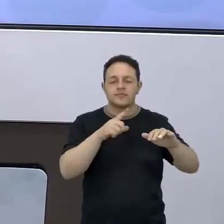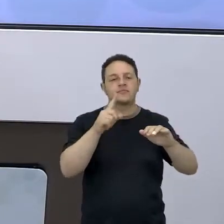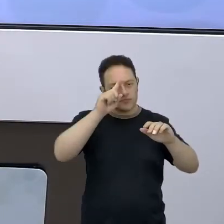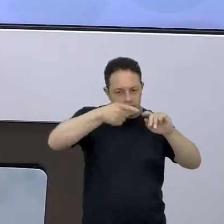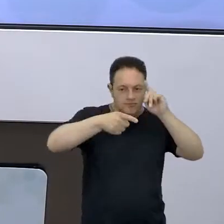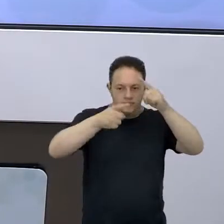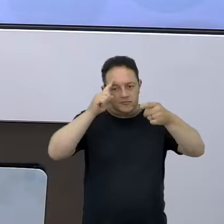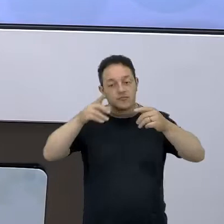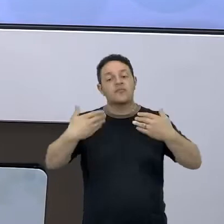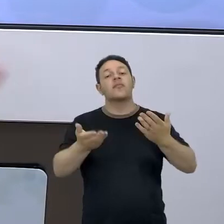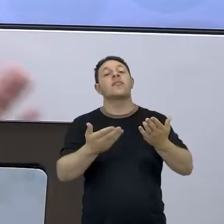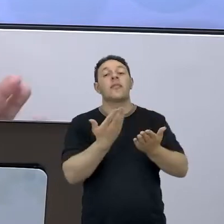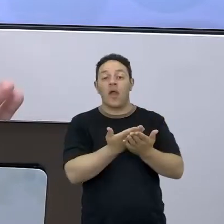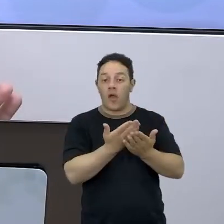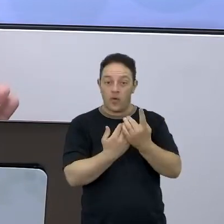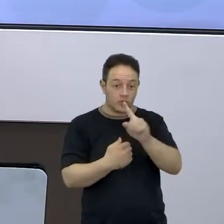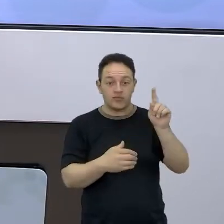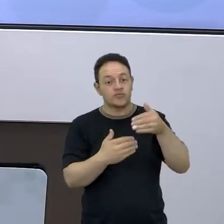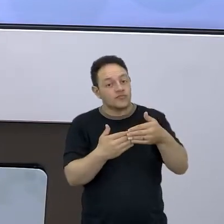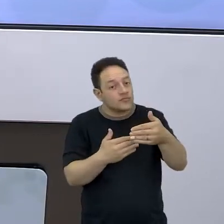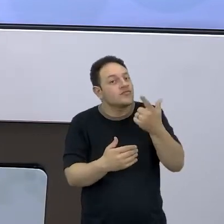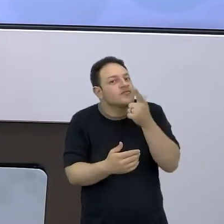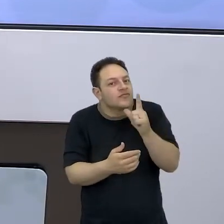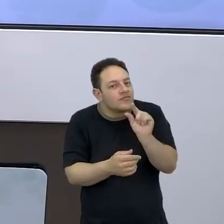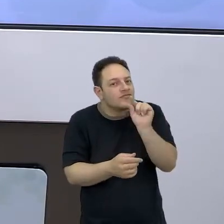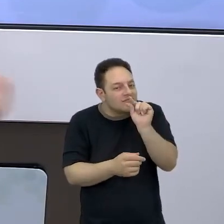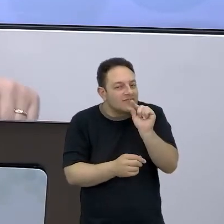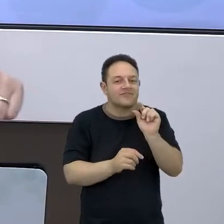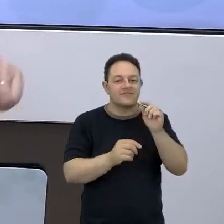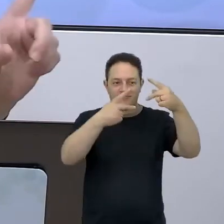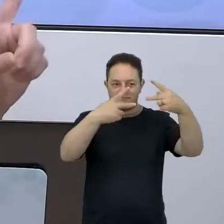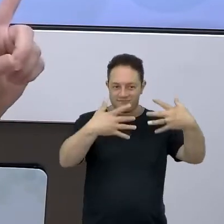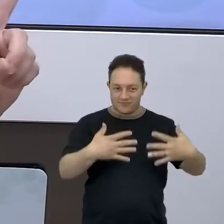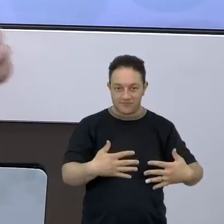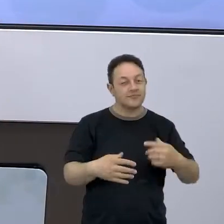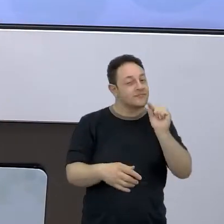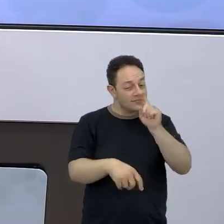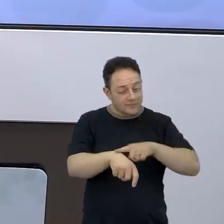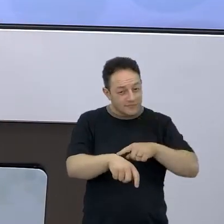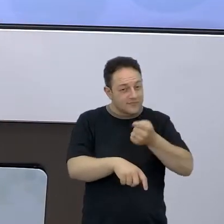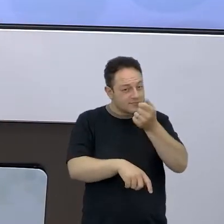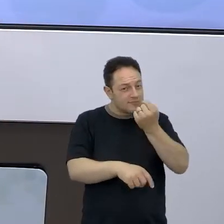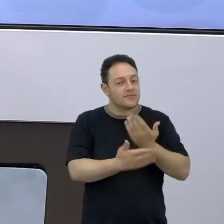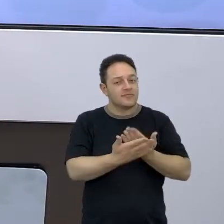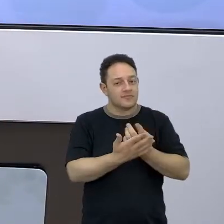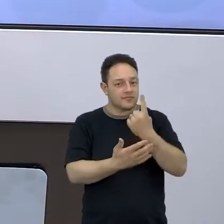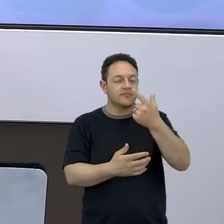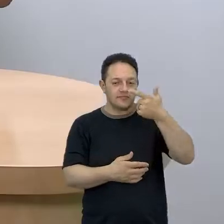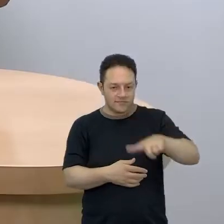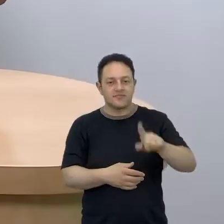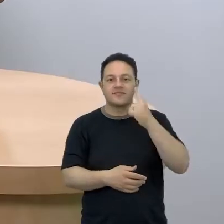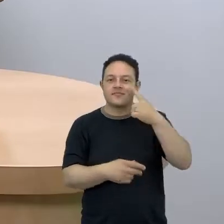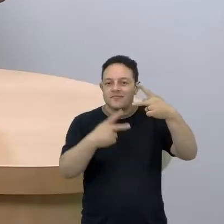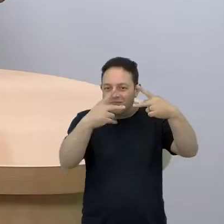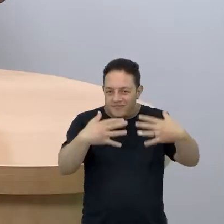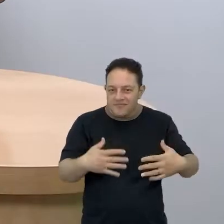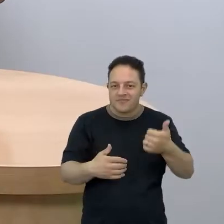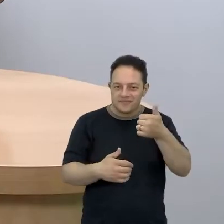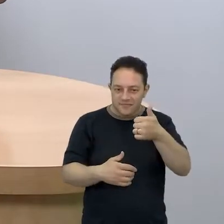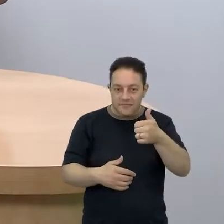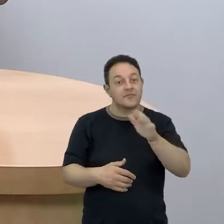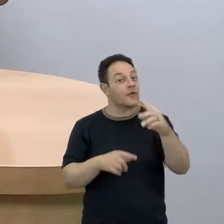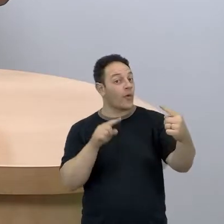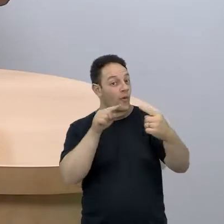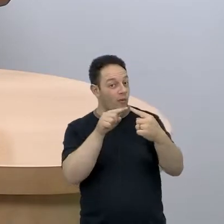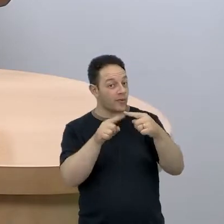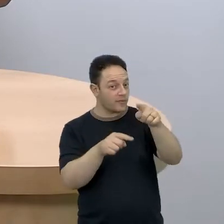partir daí da última aula comecei algumas programações, e hoje eu vou fazer mais uma aula daqui a pouquinho, sobre algumas programações também. Isso aí. Que tem a ver com o